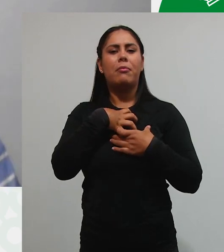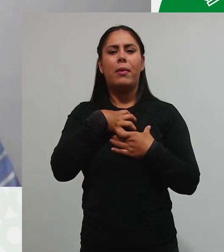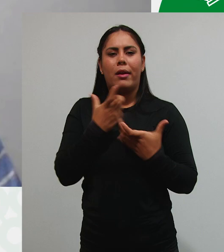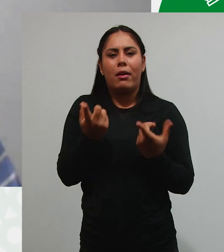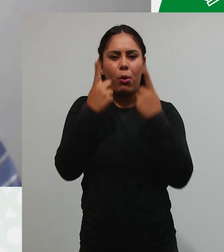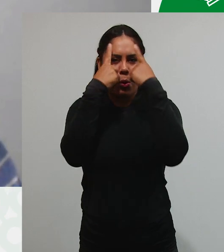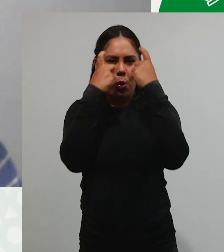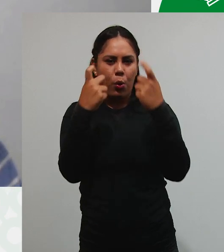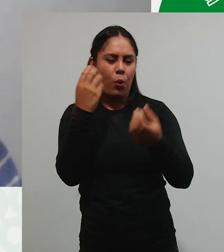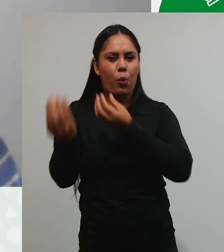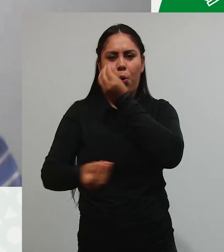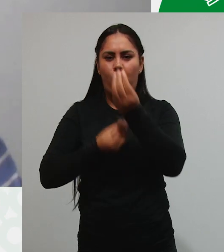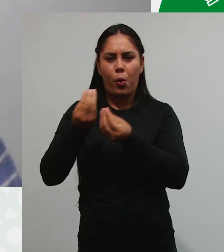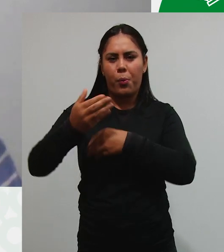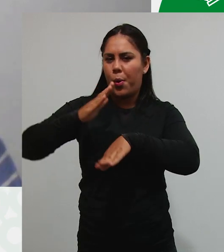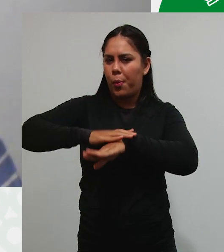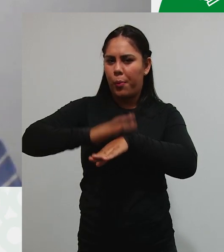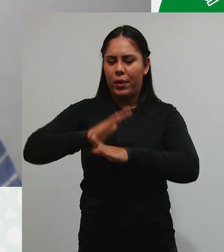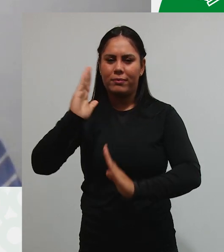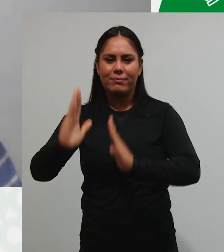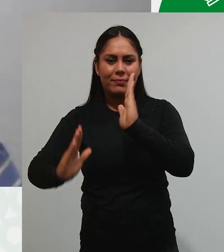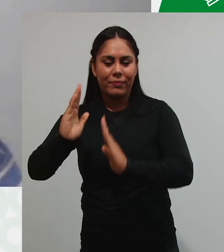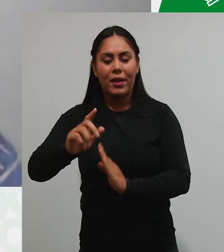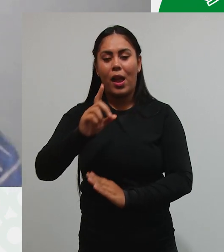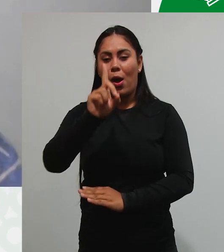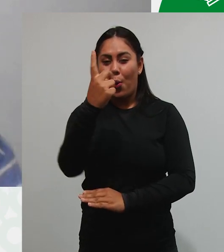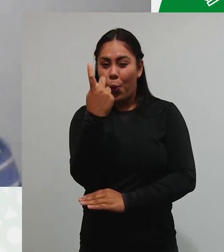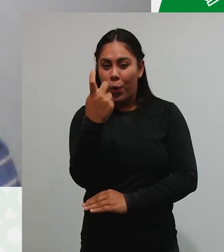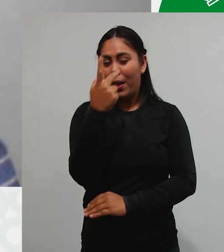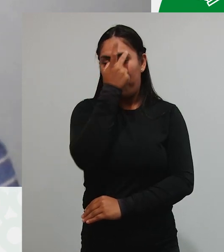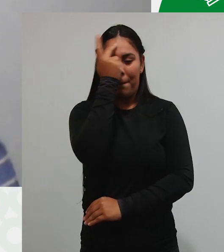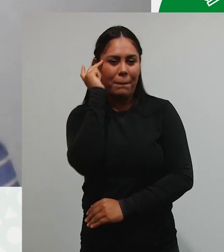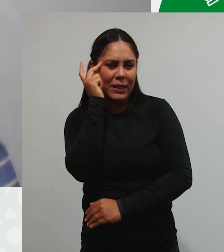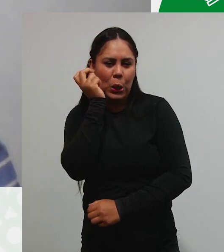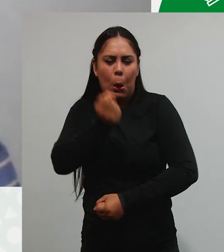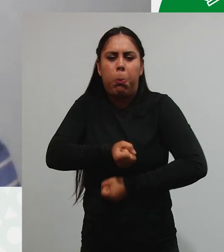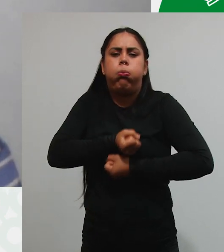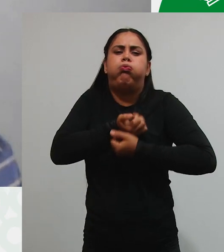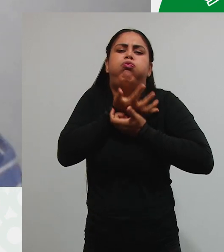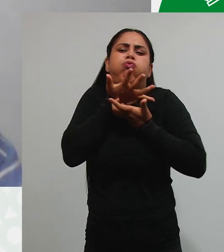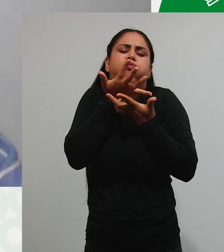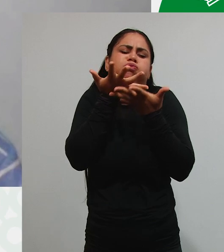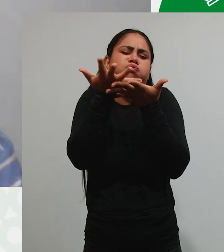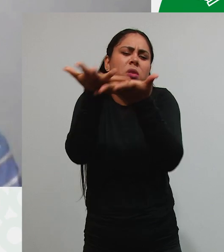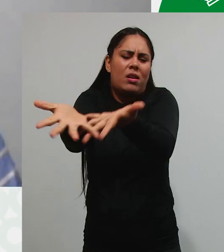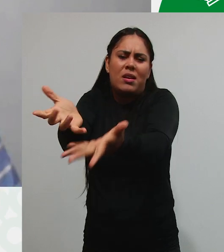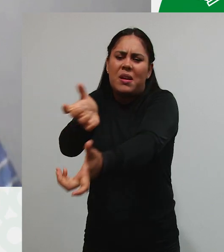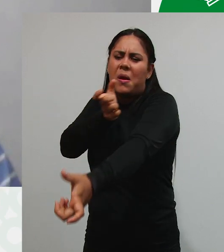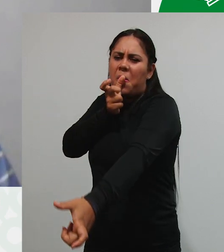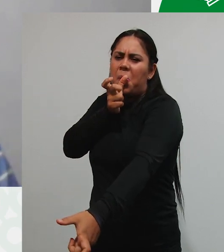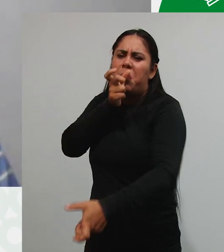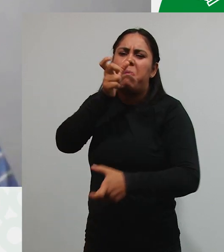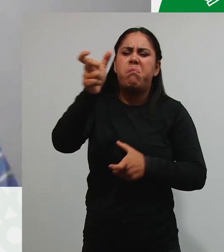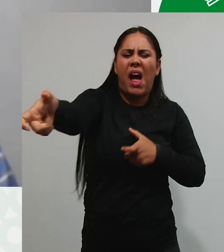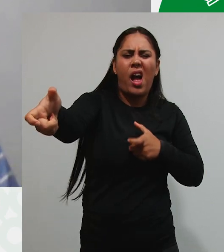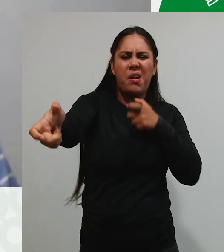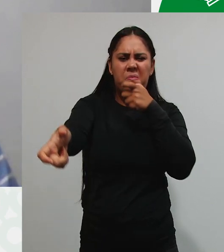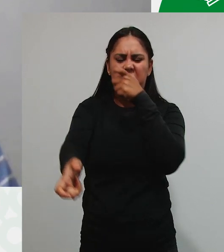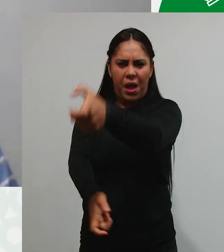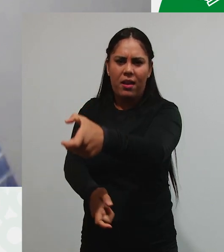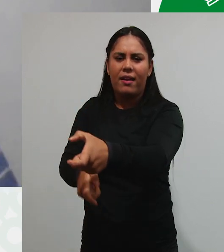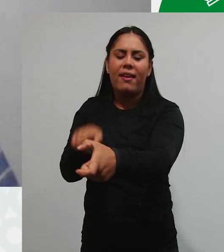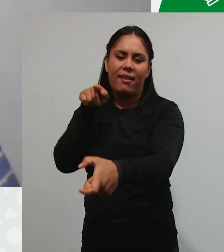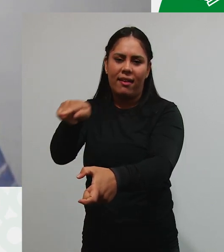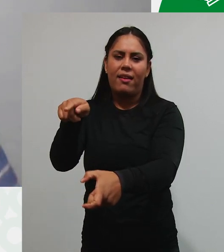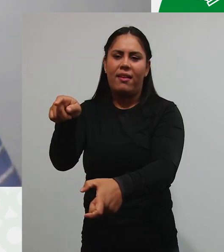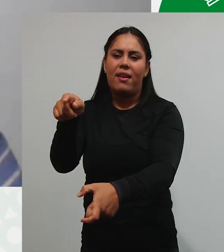violência que ela está vivendo. E a única pessoa que ela pode descarregar tudo isso sem receber de volta uma carga de